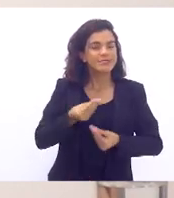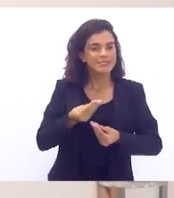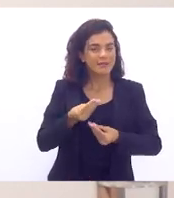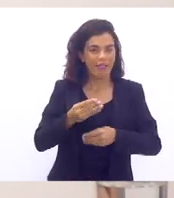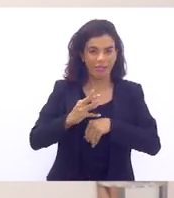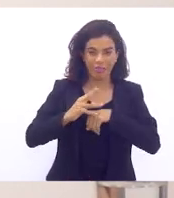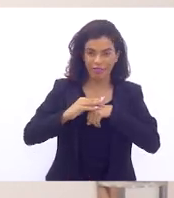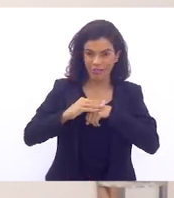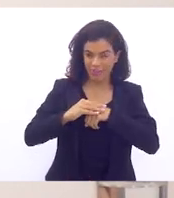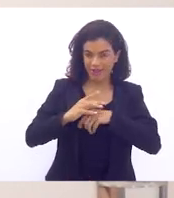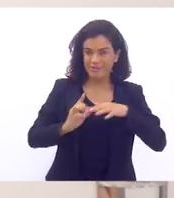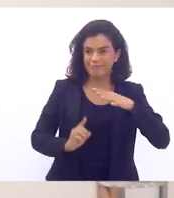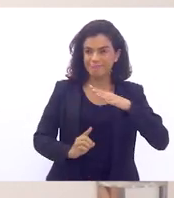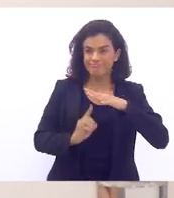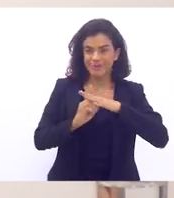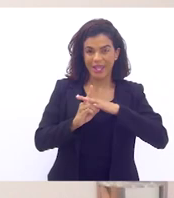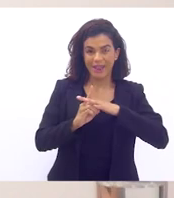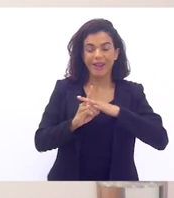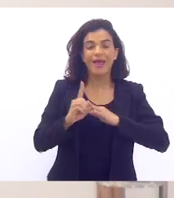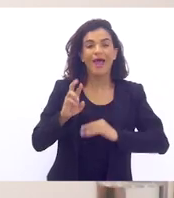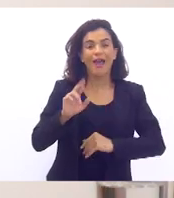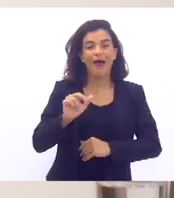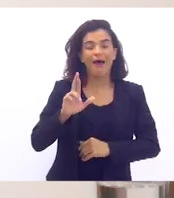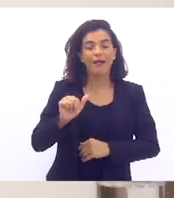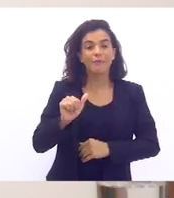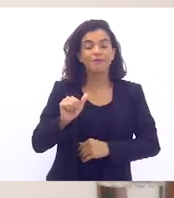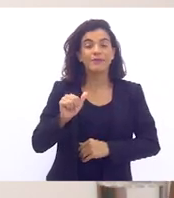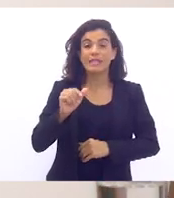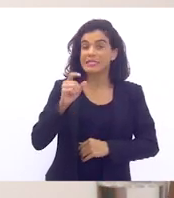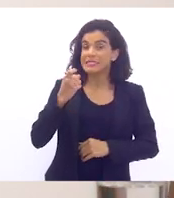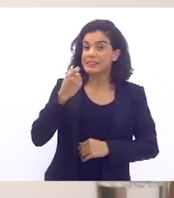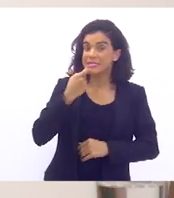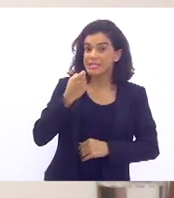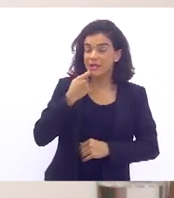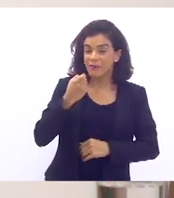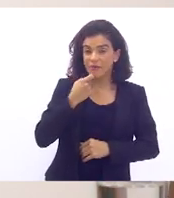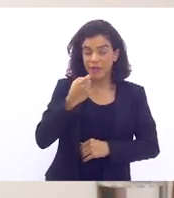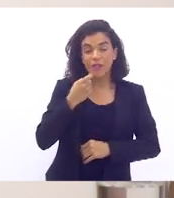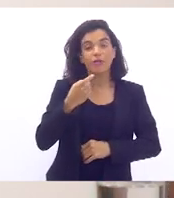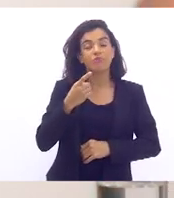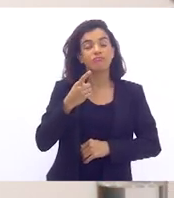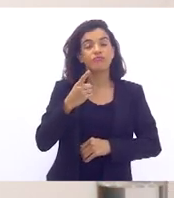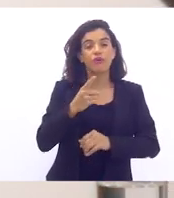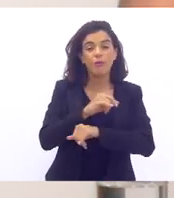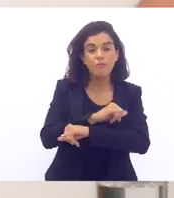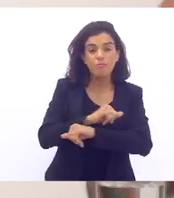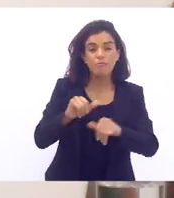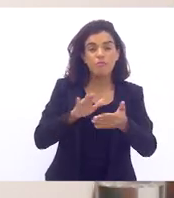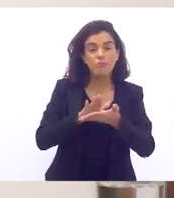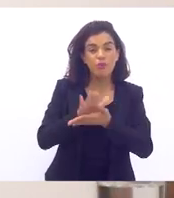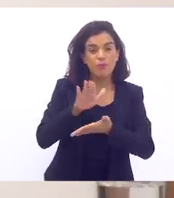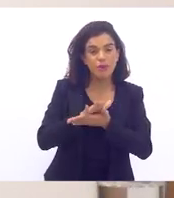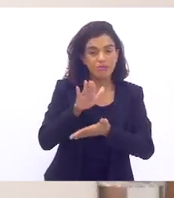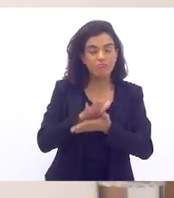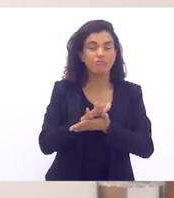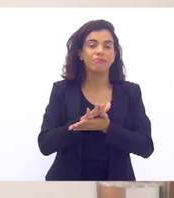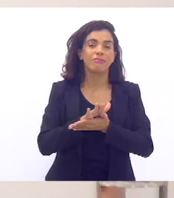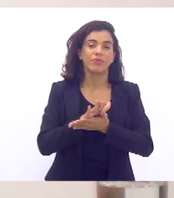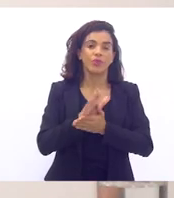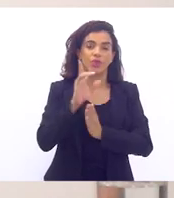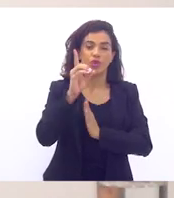passada foi publicado em Diário Oficial a criação da frente parlamentar é para